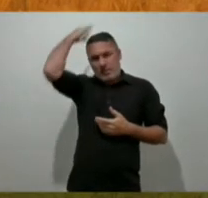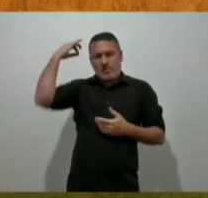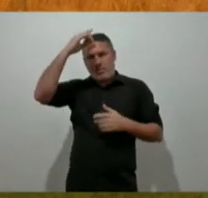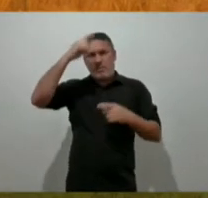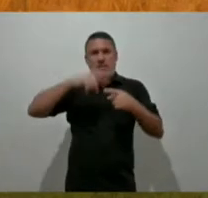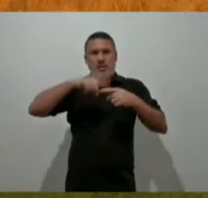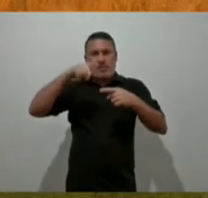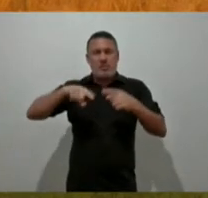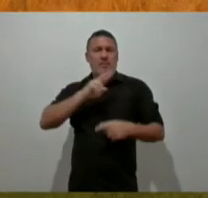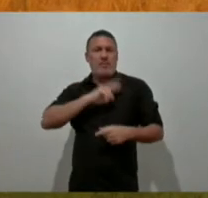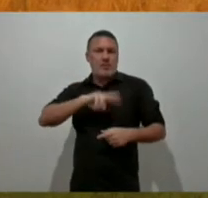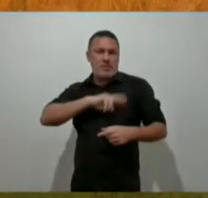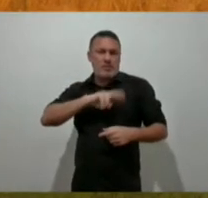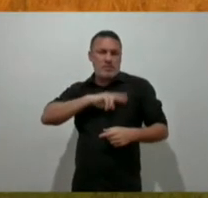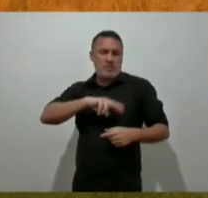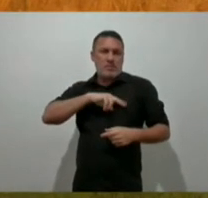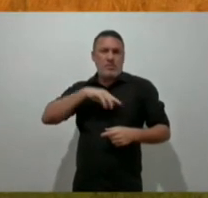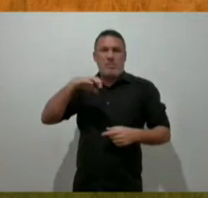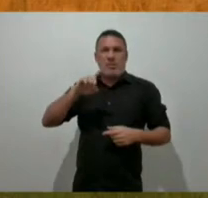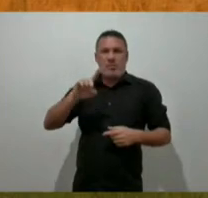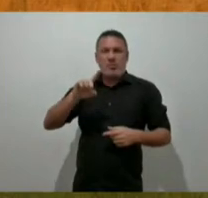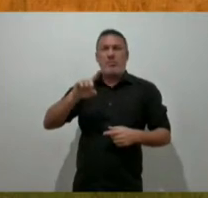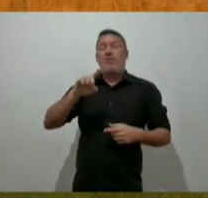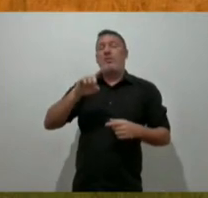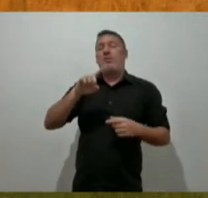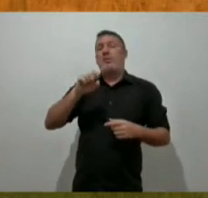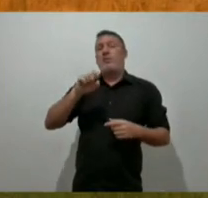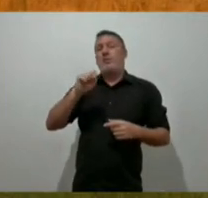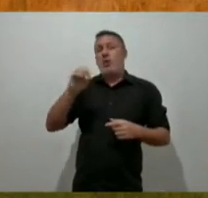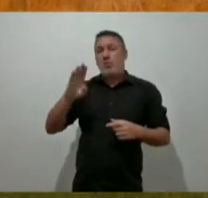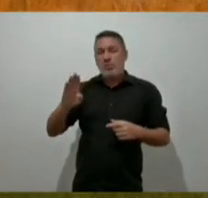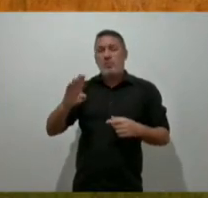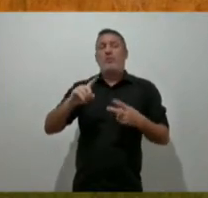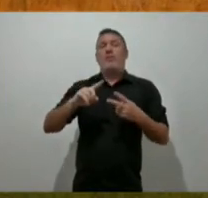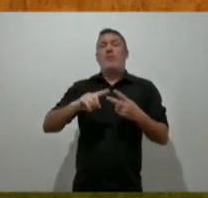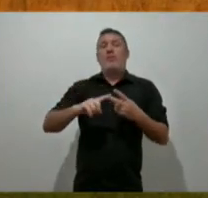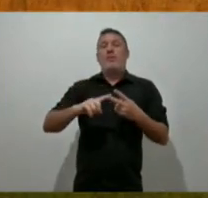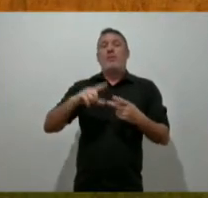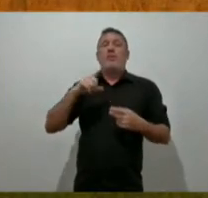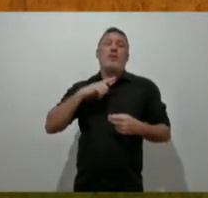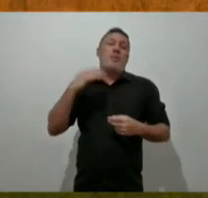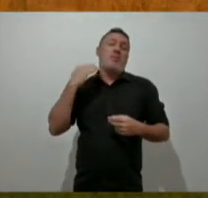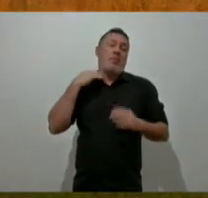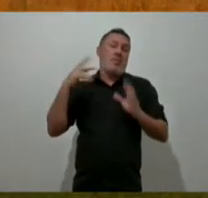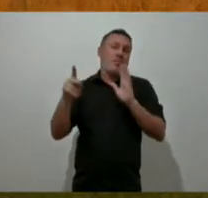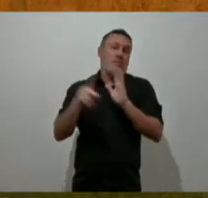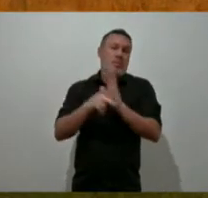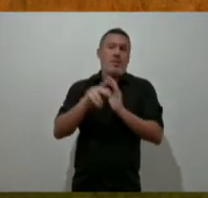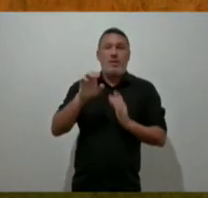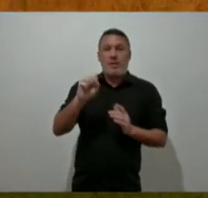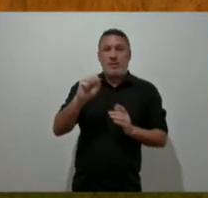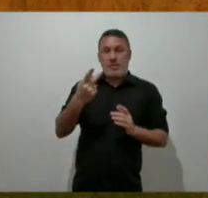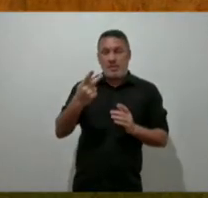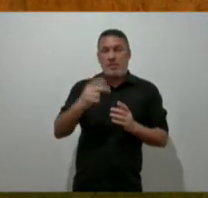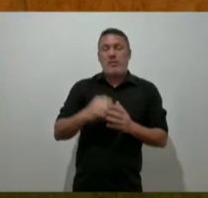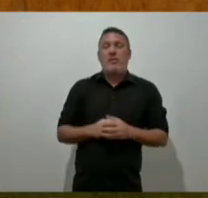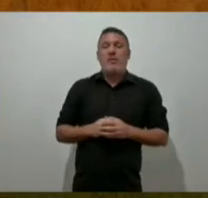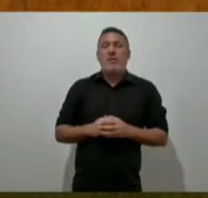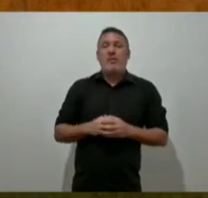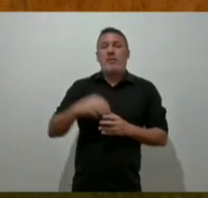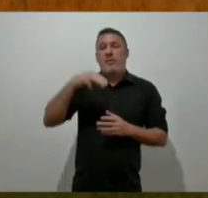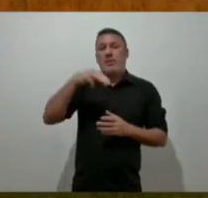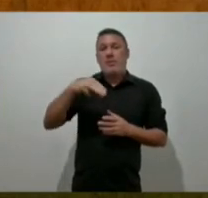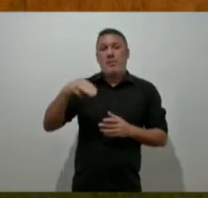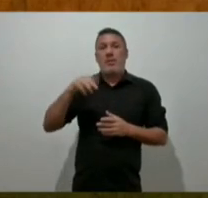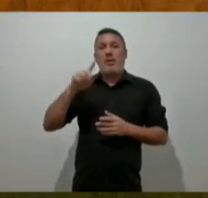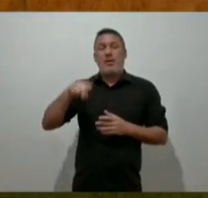MedSenior, Cicobi, Apex Partners, Baker Tilly, ISH, Machado Mazzei e Pinho Advogados,